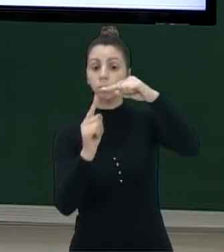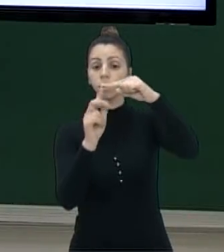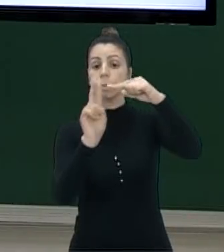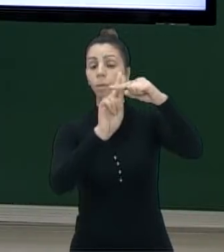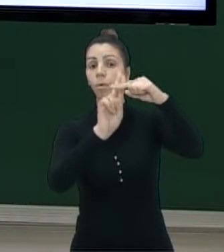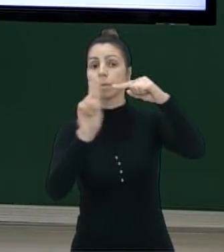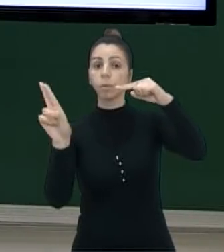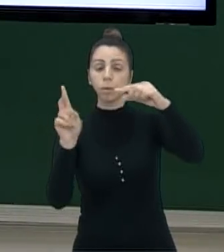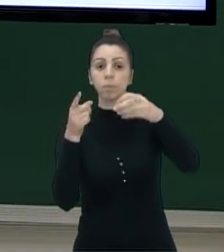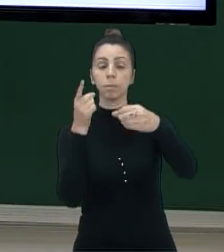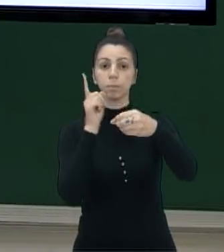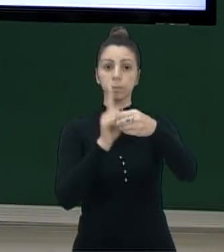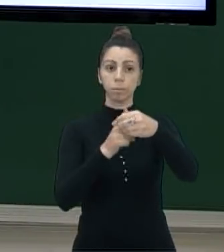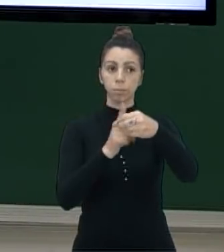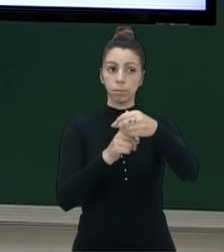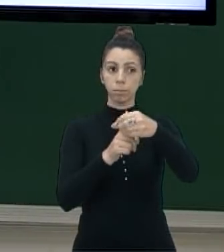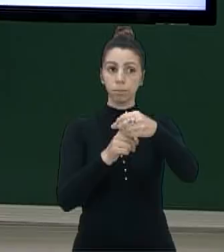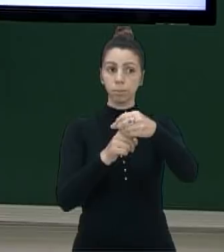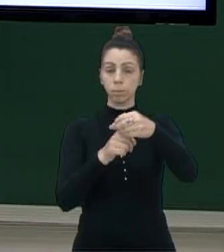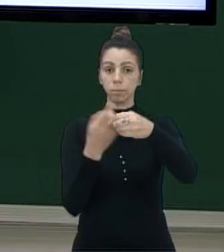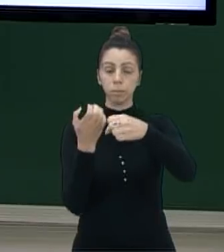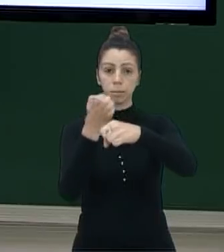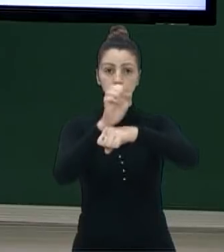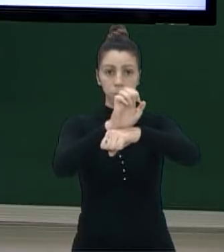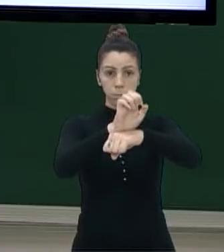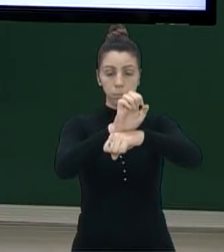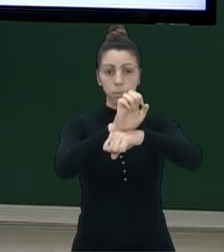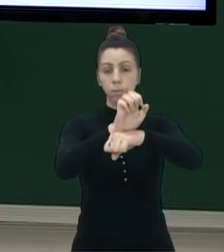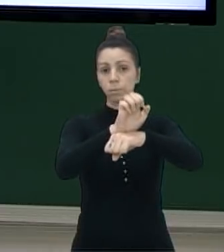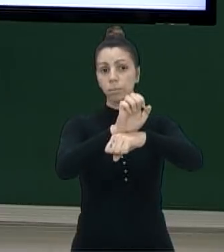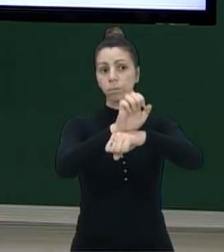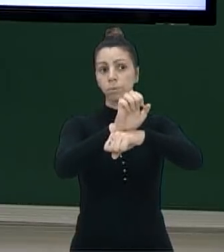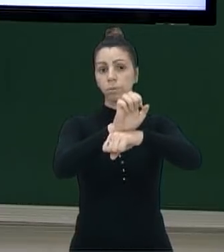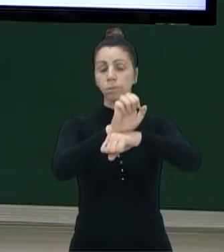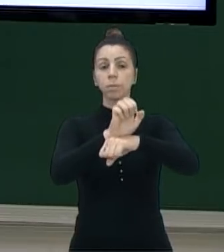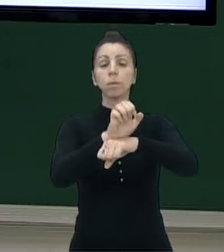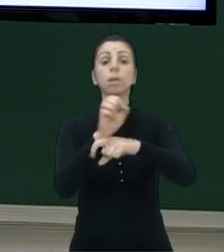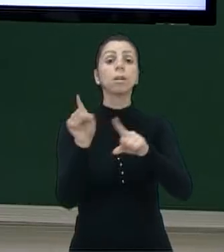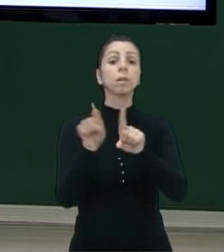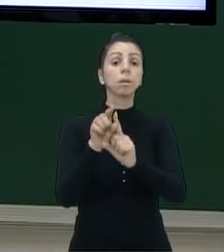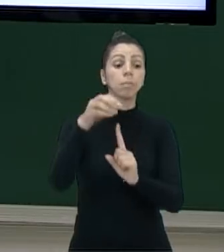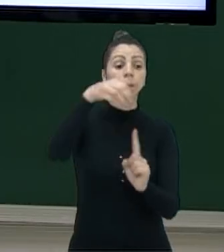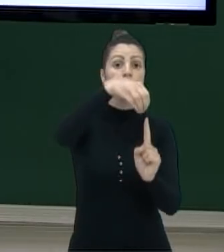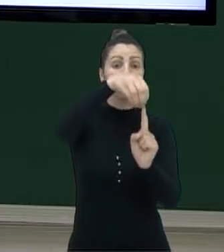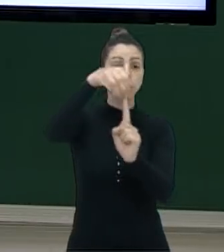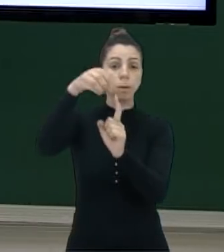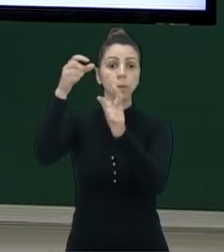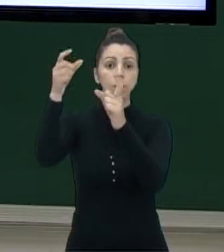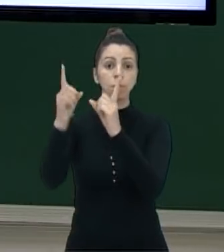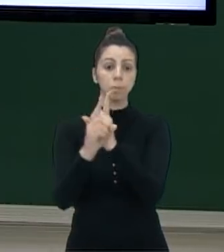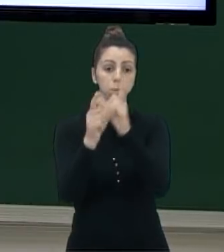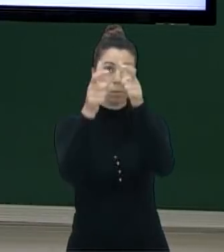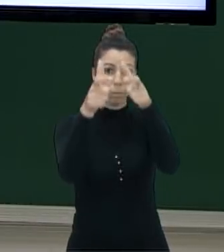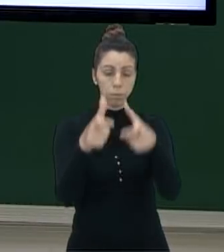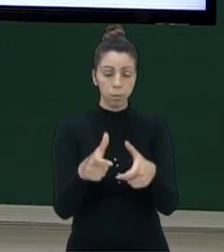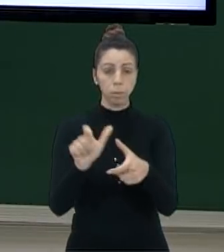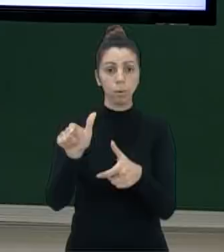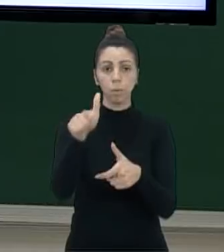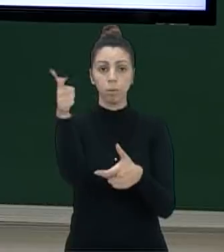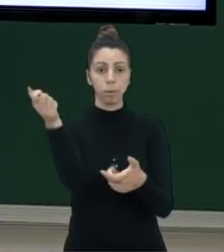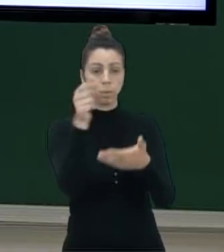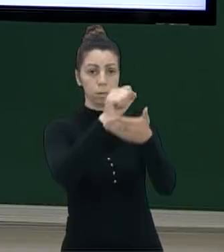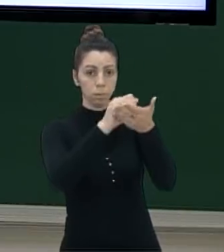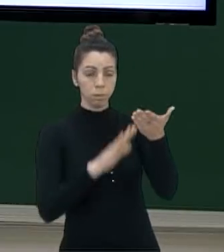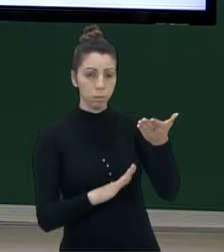nome da cidade, o nome do estado, desculpe, e a coordenada do ponto. Então, mais um exercício